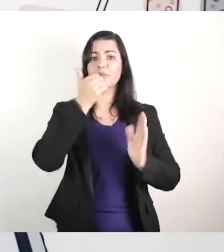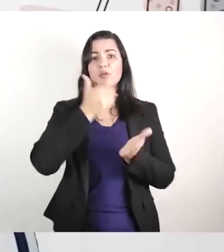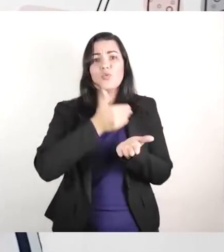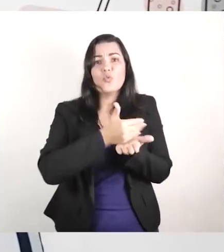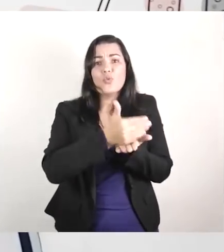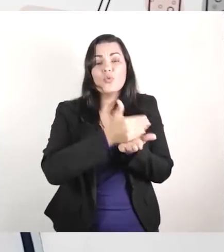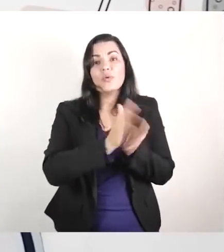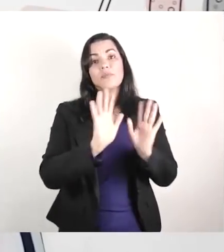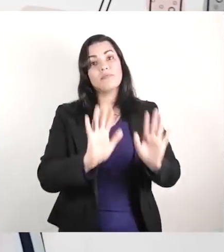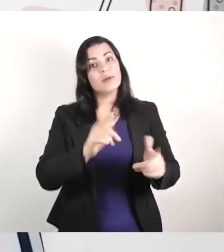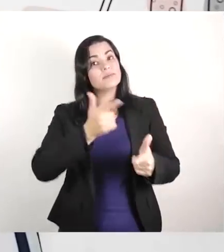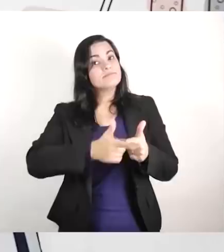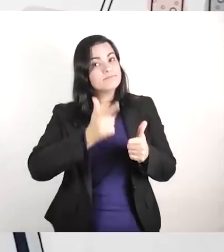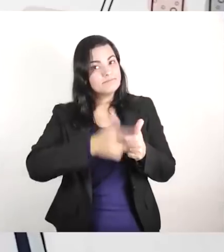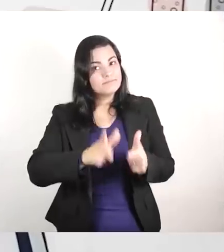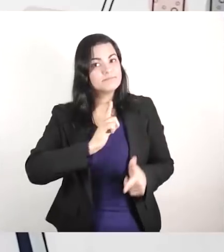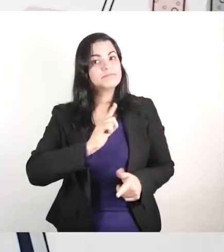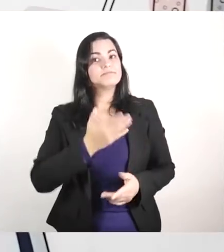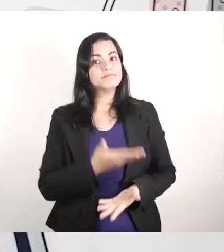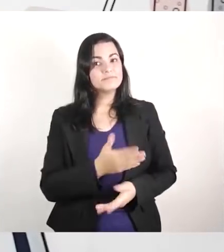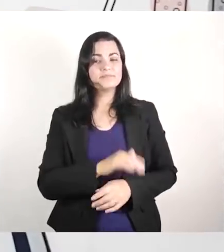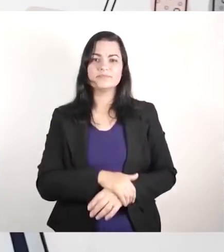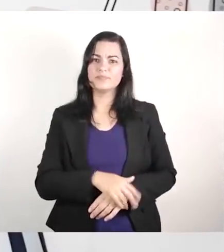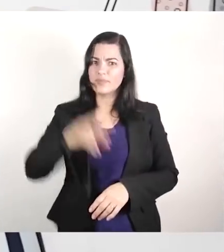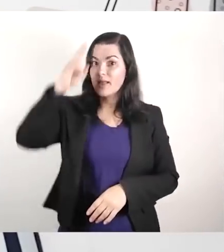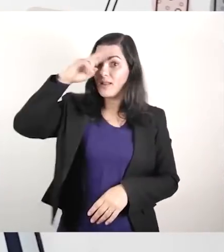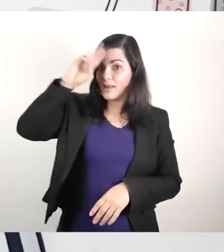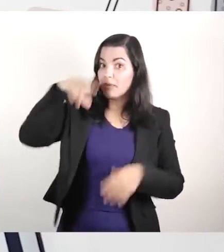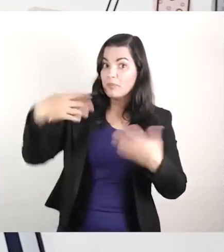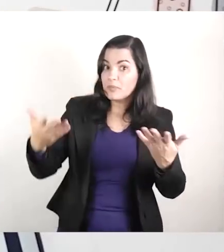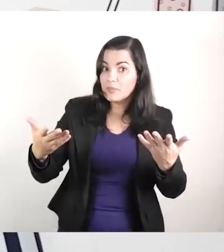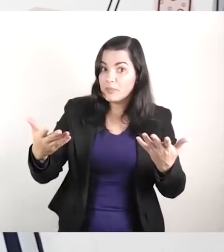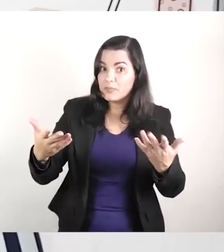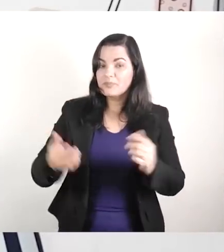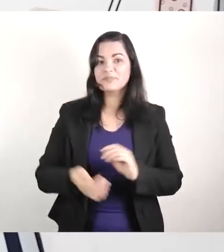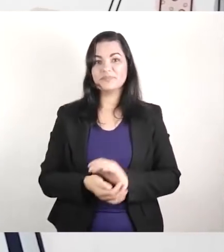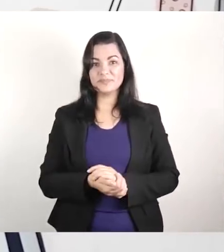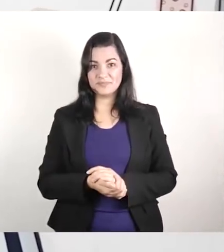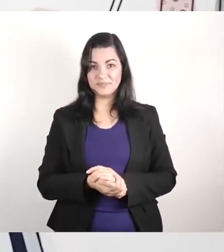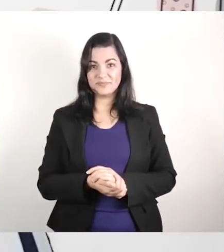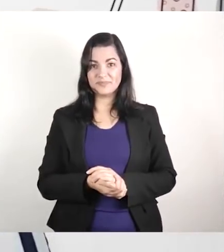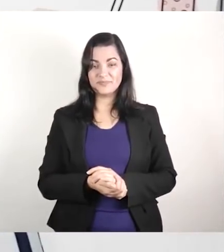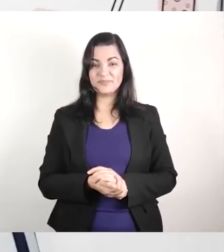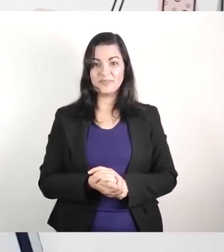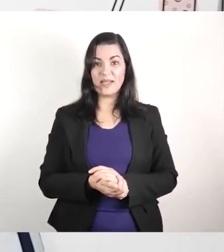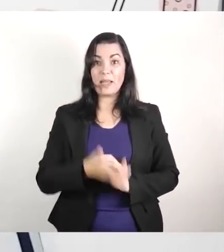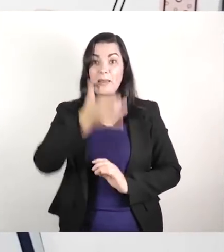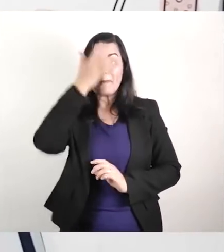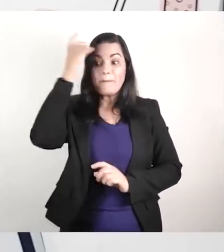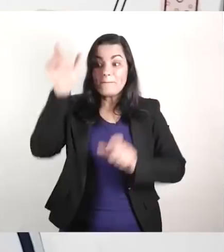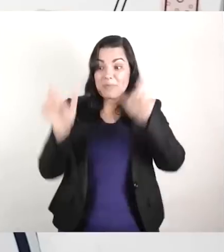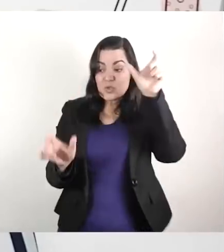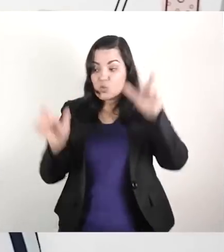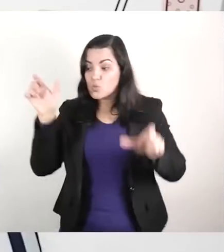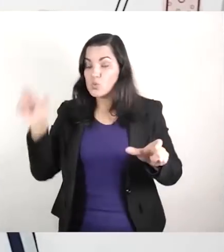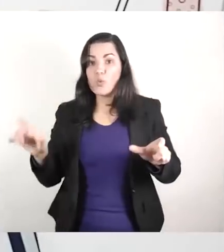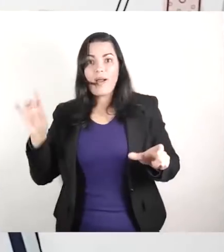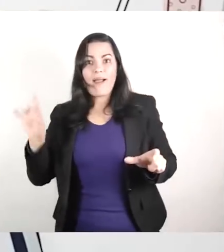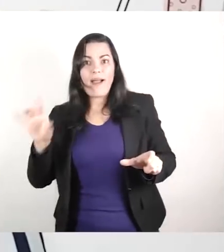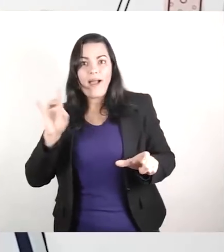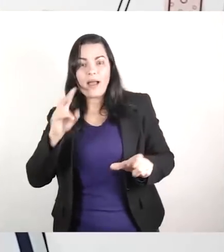que nós também tínhamos um problema relacionado a isso. Vocês também se lembram disso? Cada pessoa